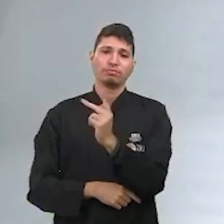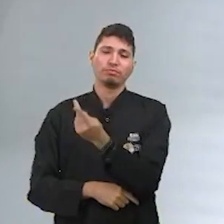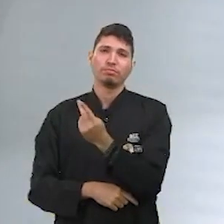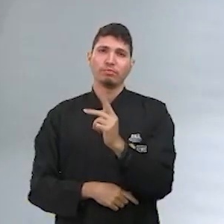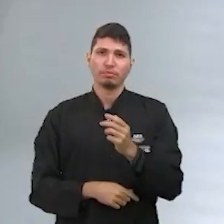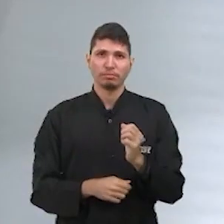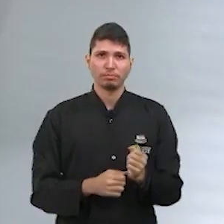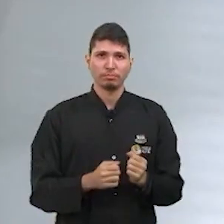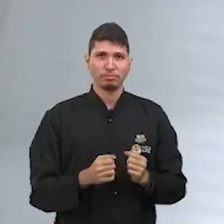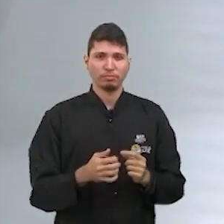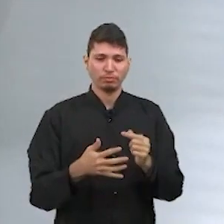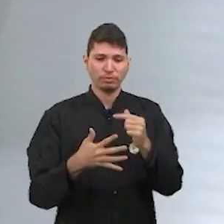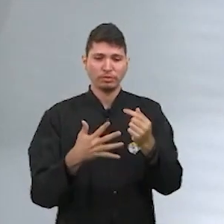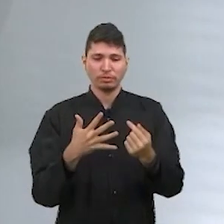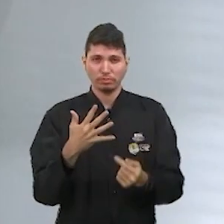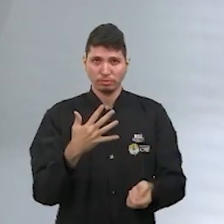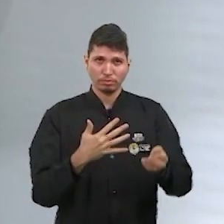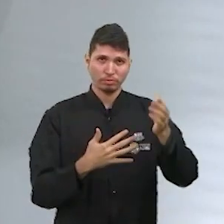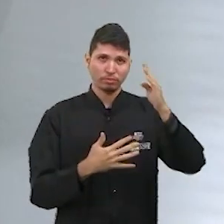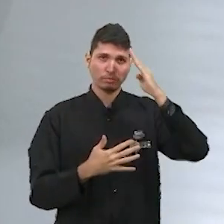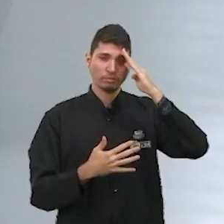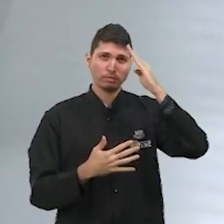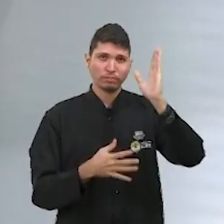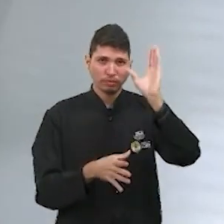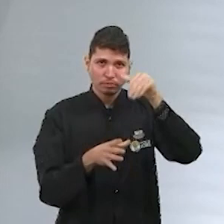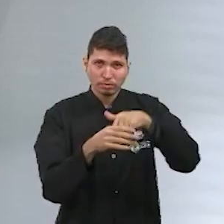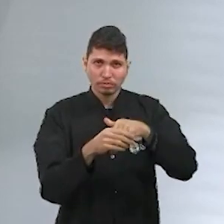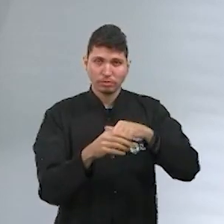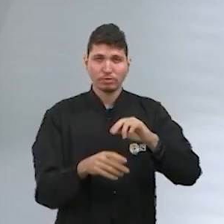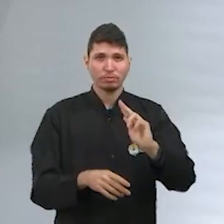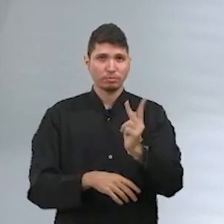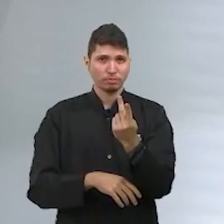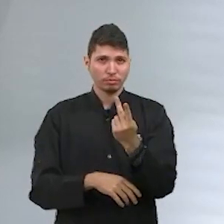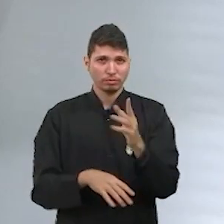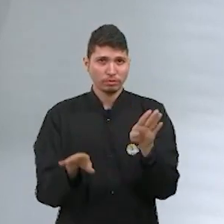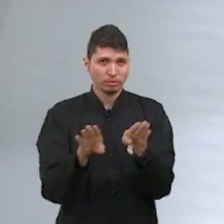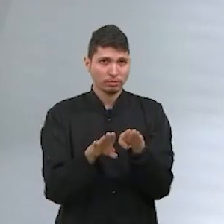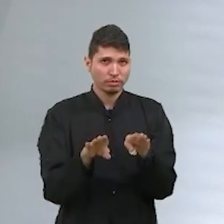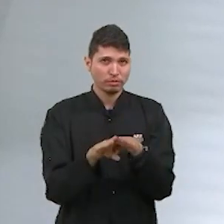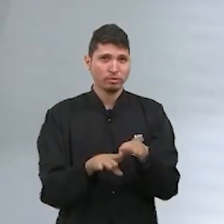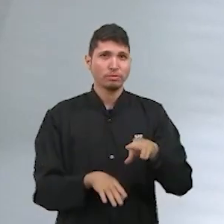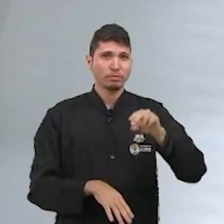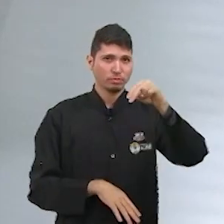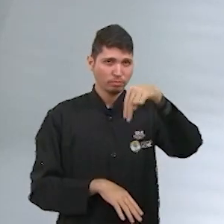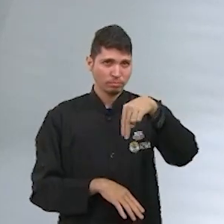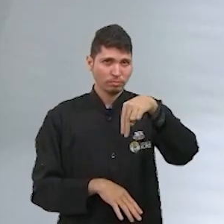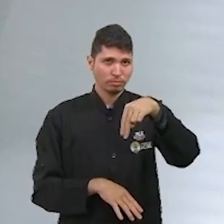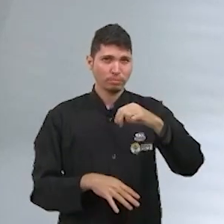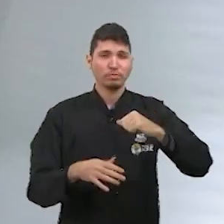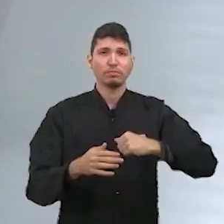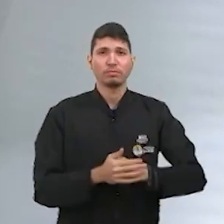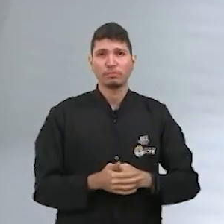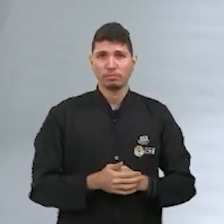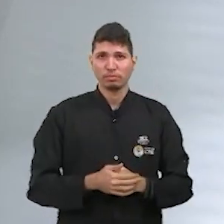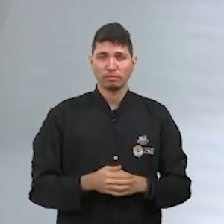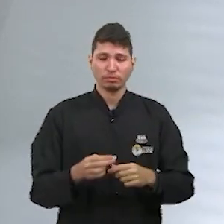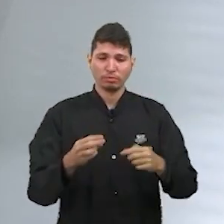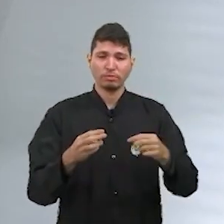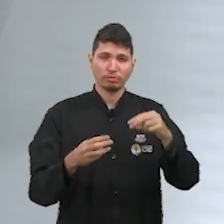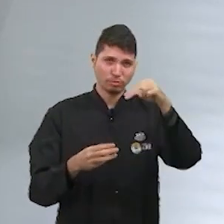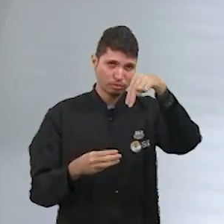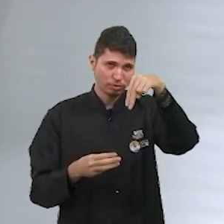fatores principais, que é o hidrogênio e também o nitrogênio, que é o terceiro elemento